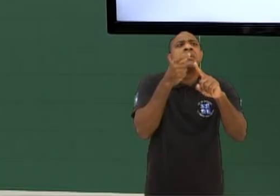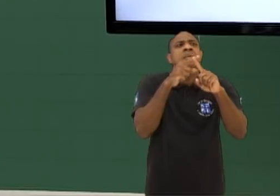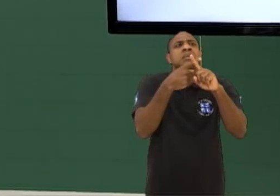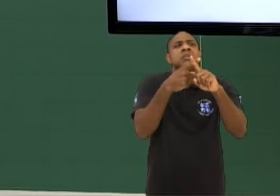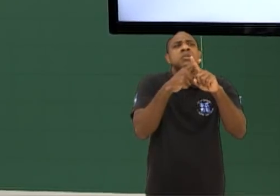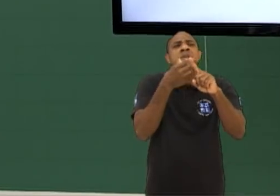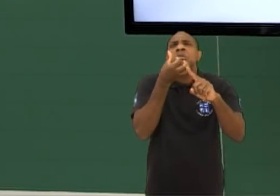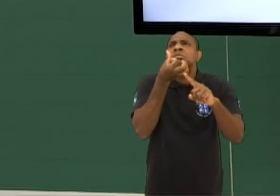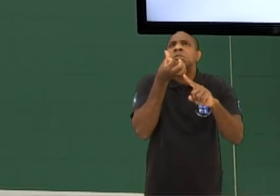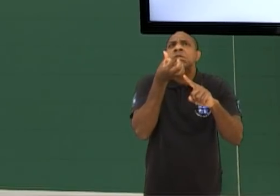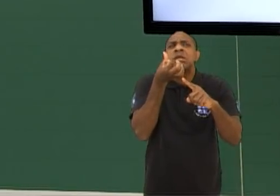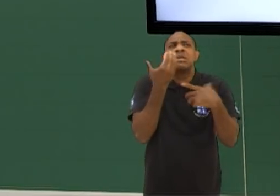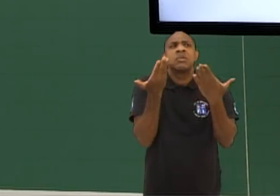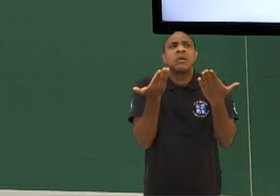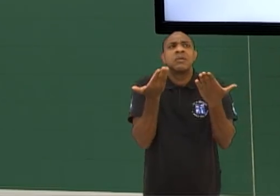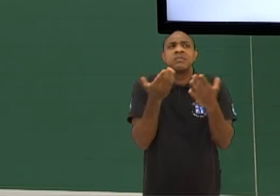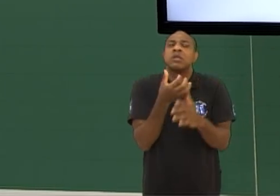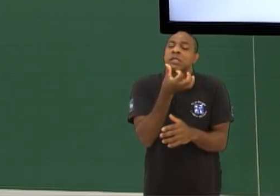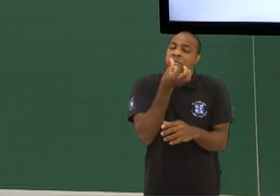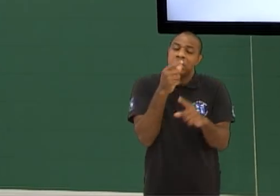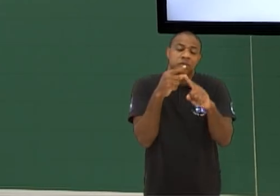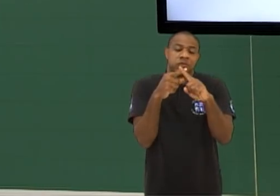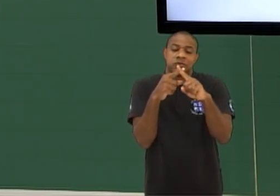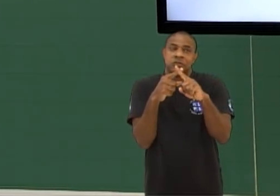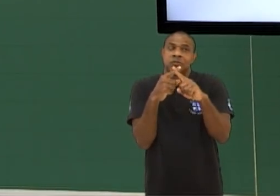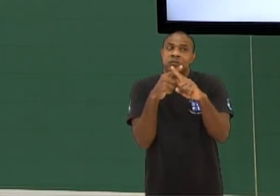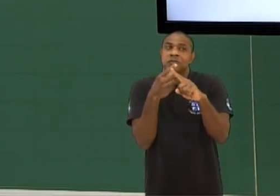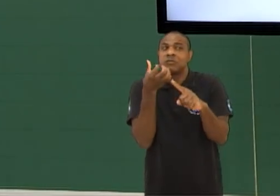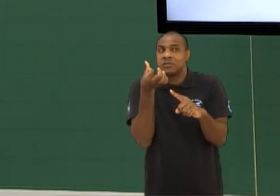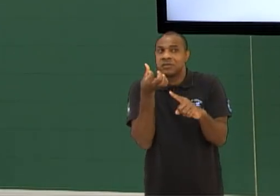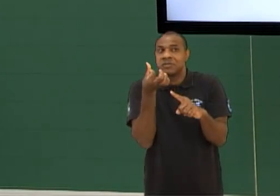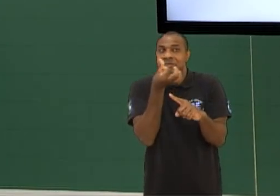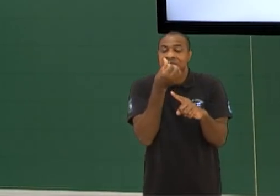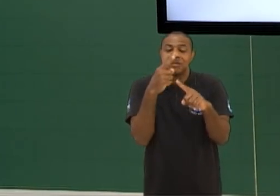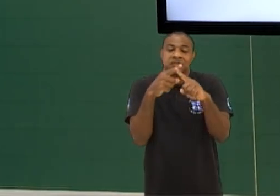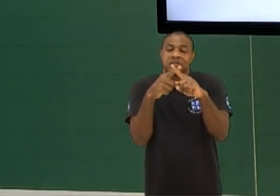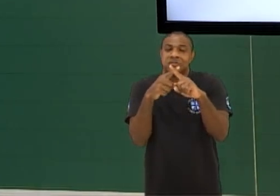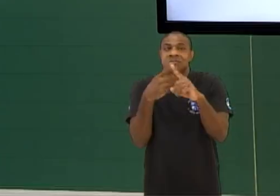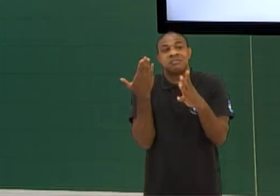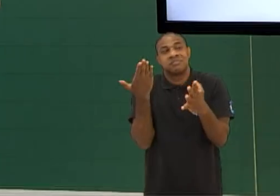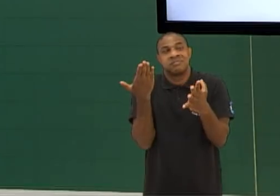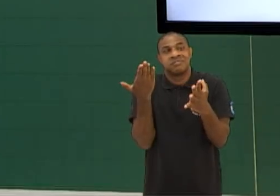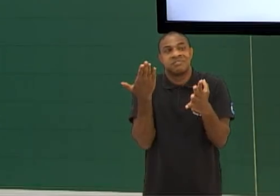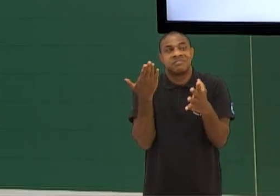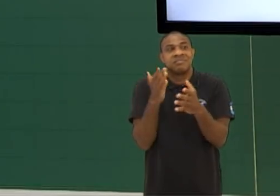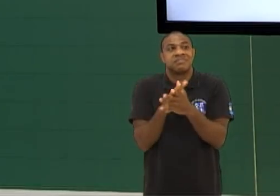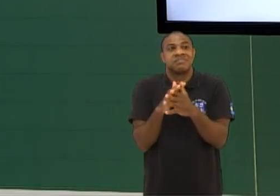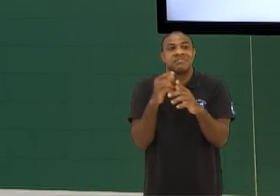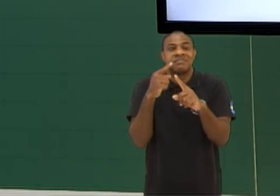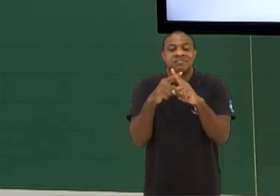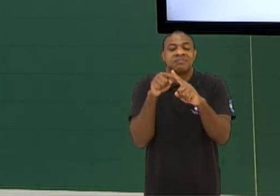Eu vou fazer 6x, tudo bem? Aí o que eu fiz? Eu